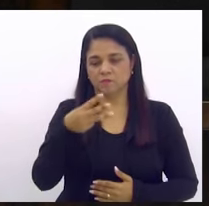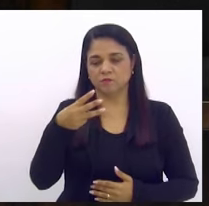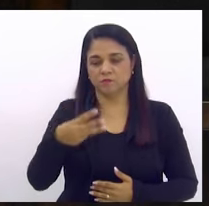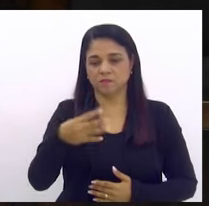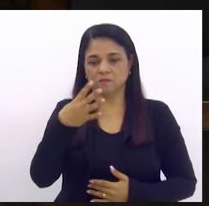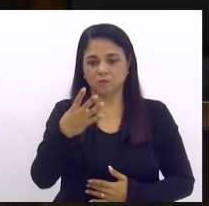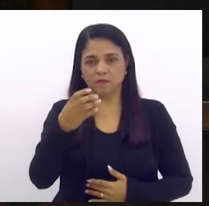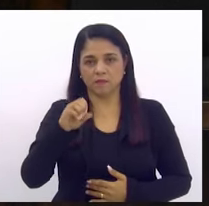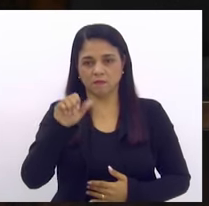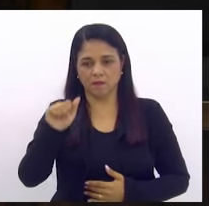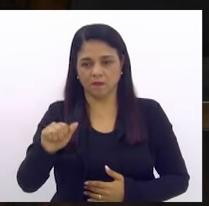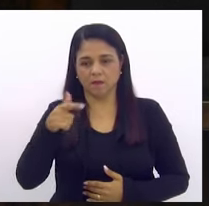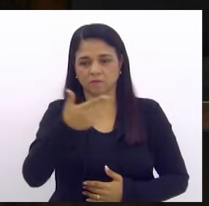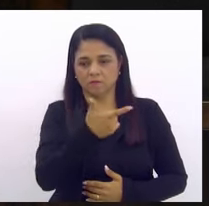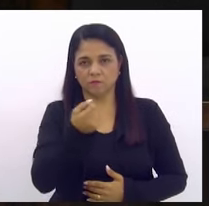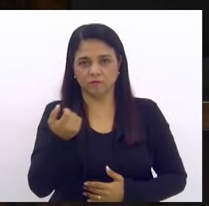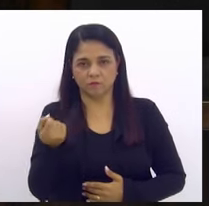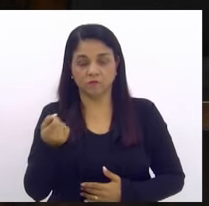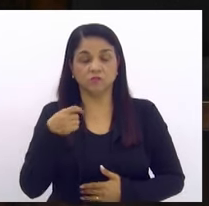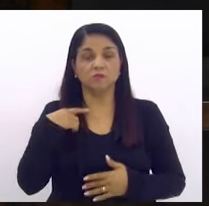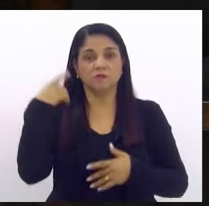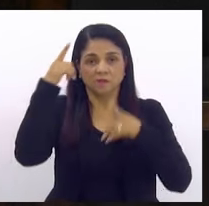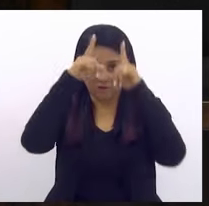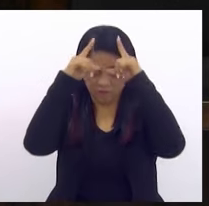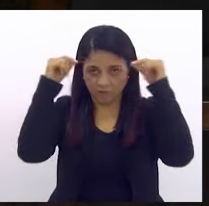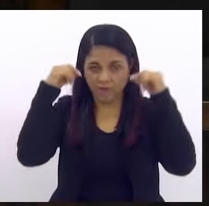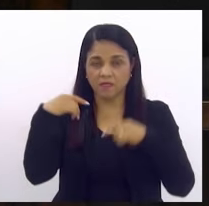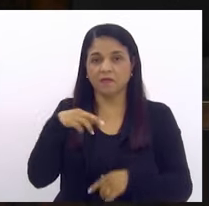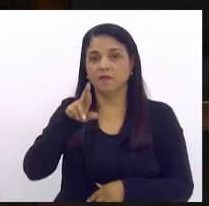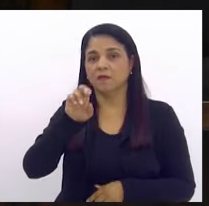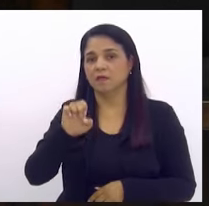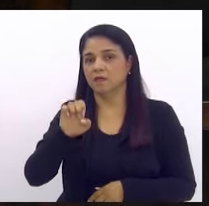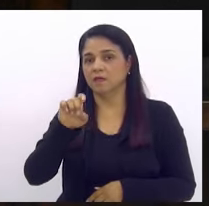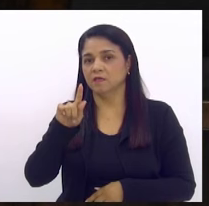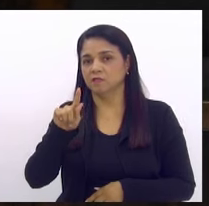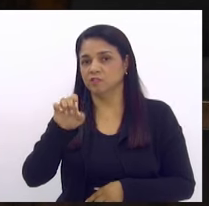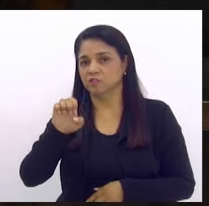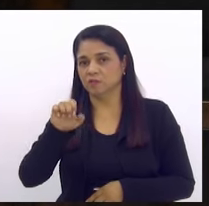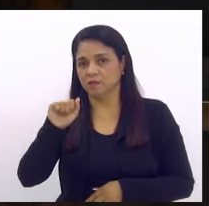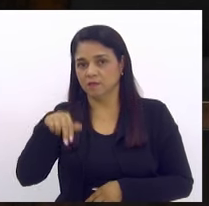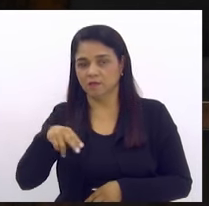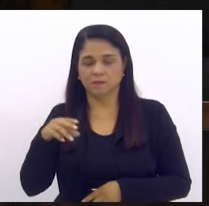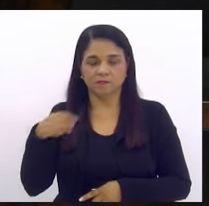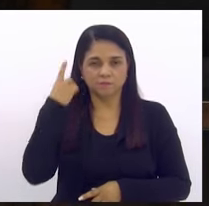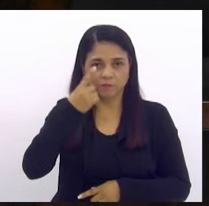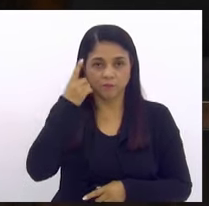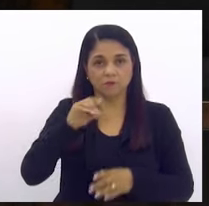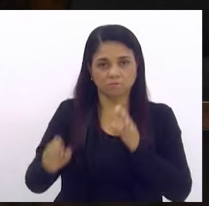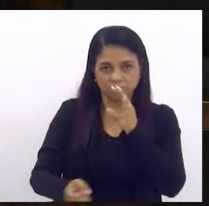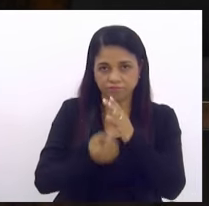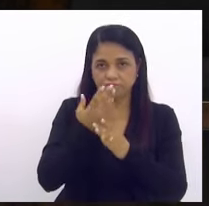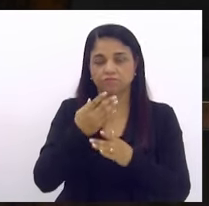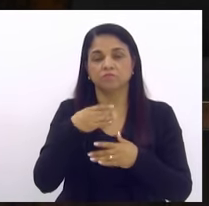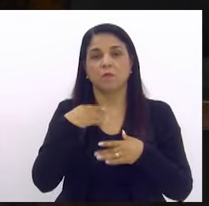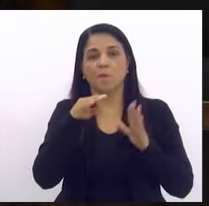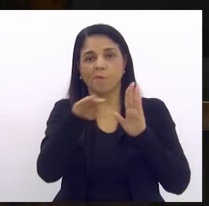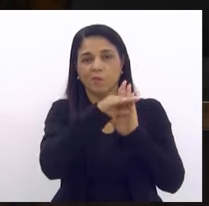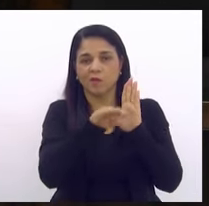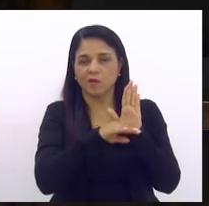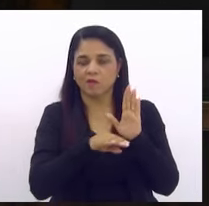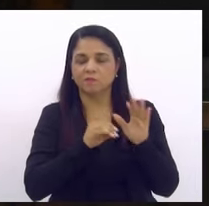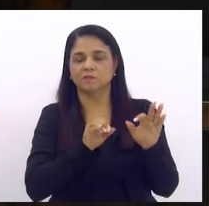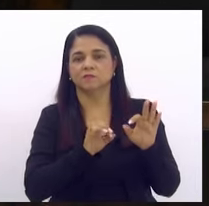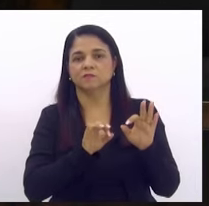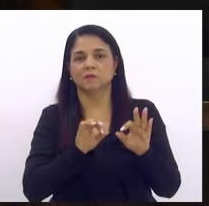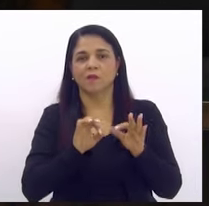3.340-A/2020, de autoria da deputada enfermeira Rejane, que cria o Programa de Saúde da Mulher Privada de Liberdade. Pendendo